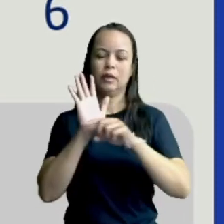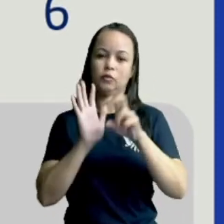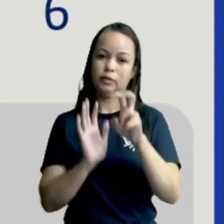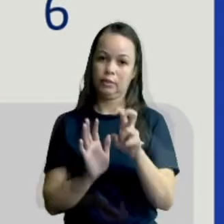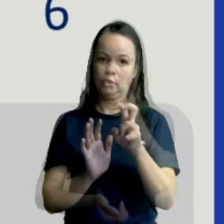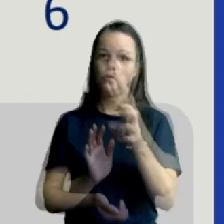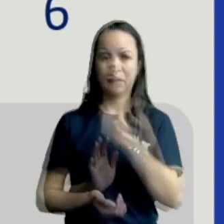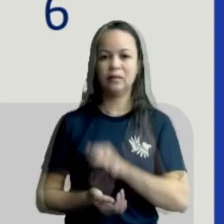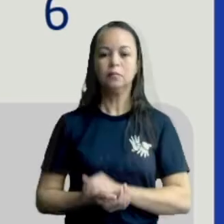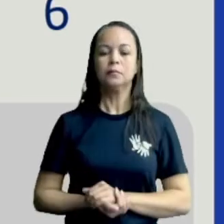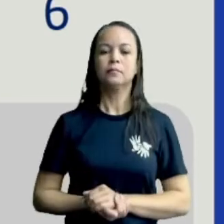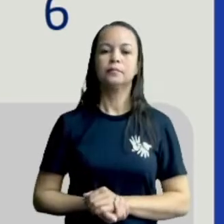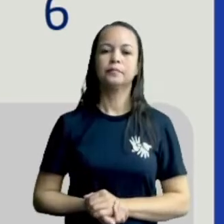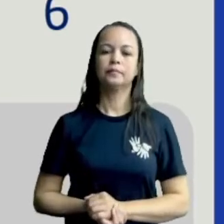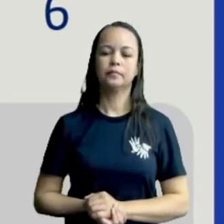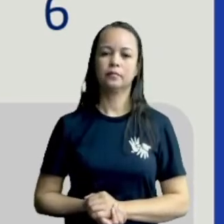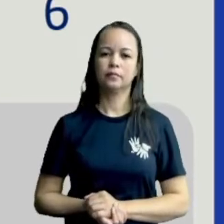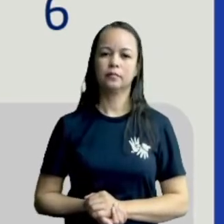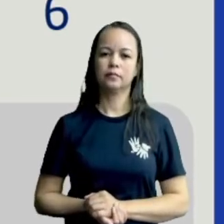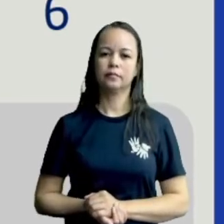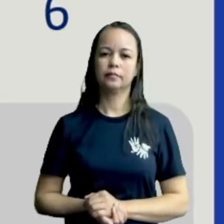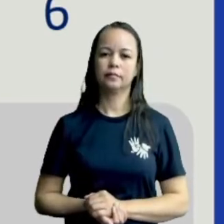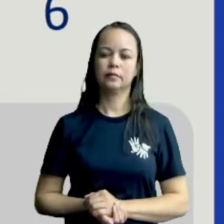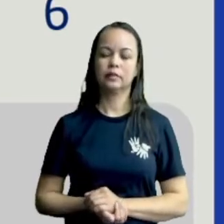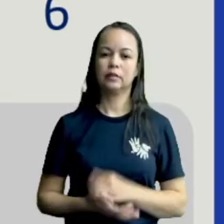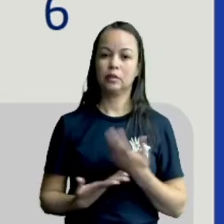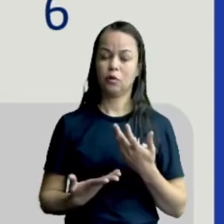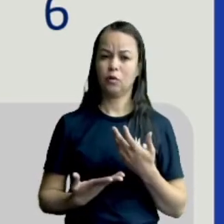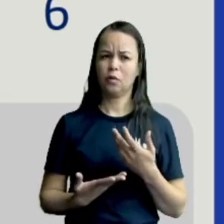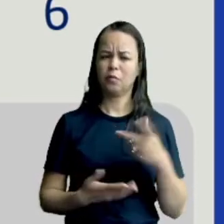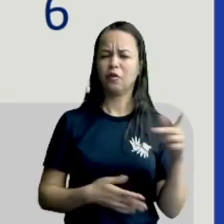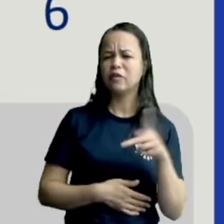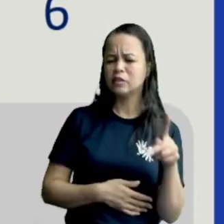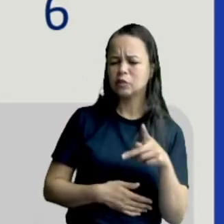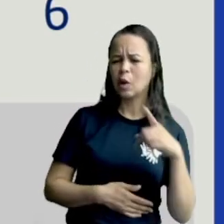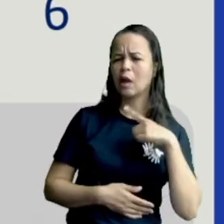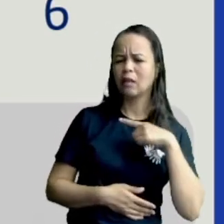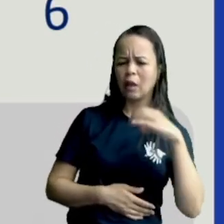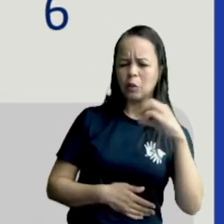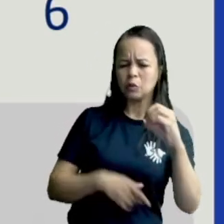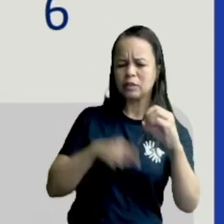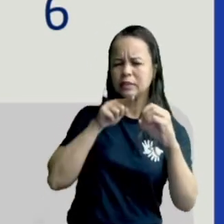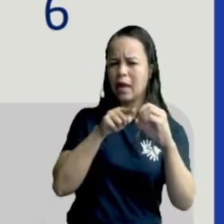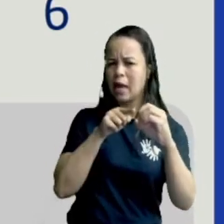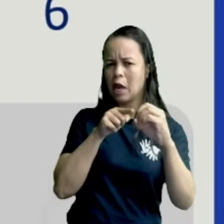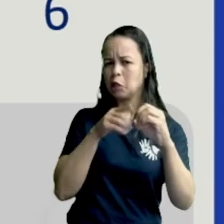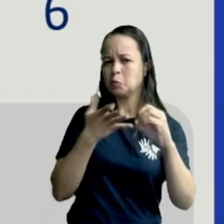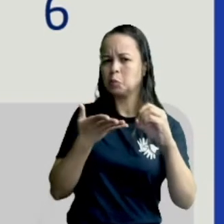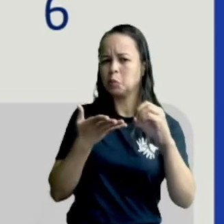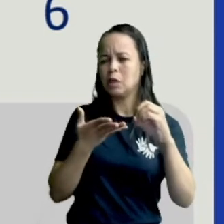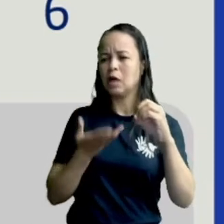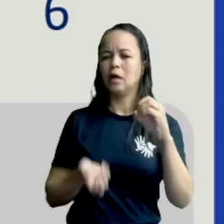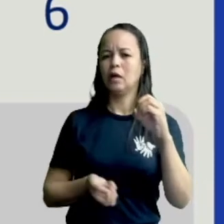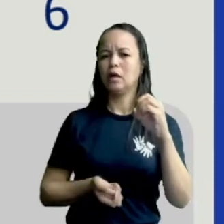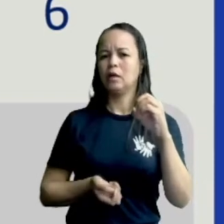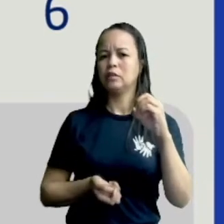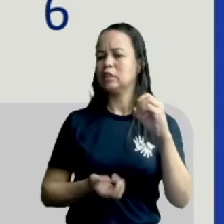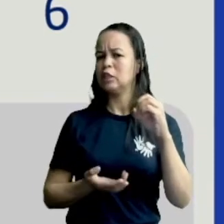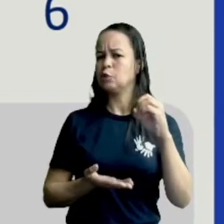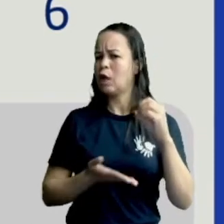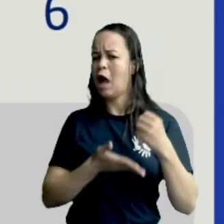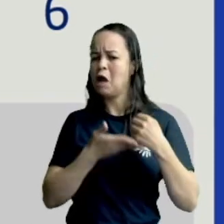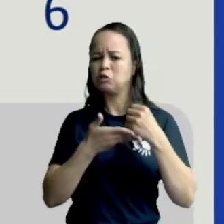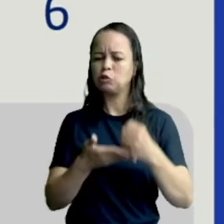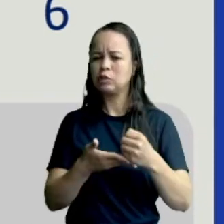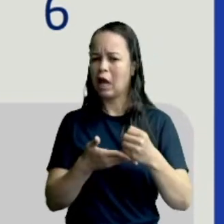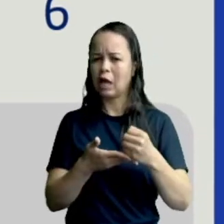dezenas? O 1. Então, ô professora, tem aí um 0, né, que não está me